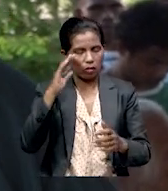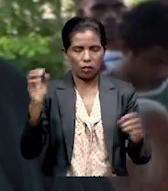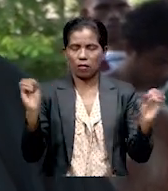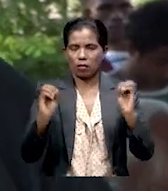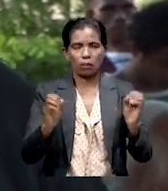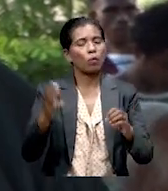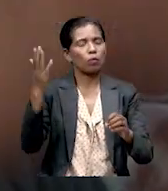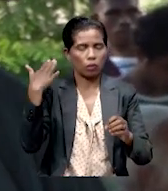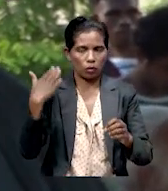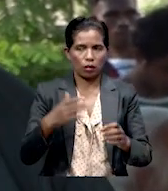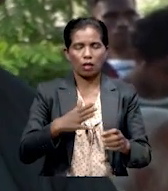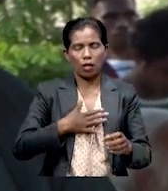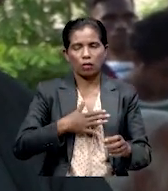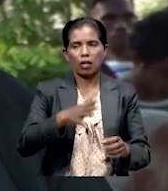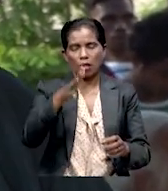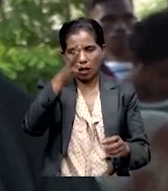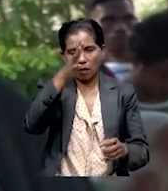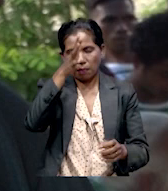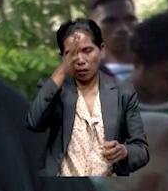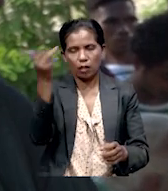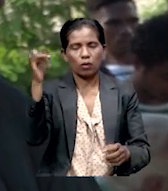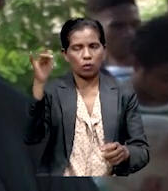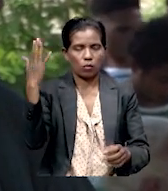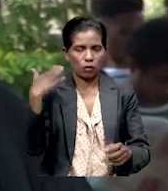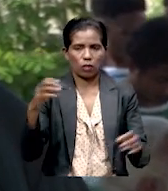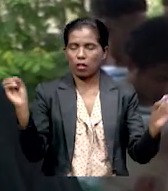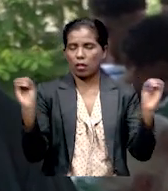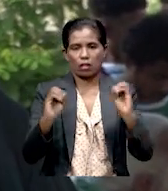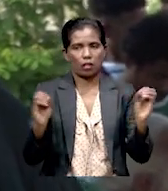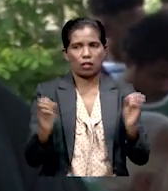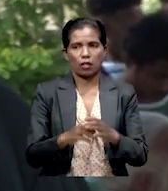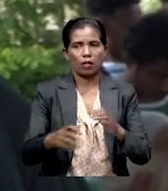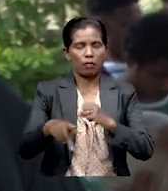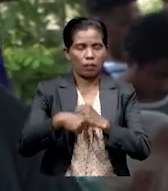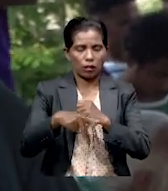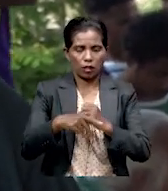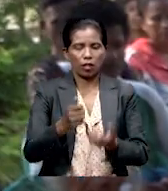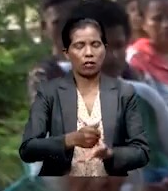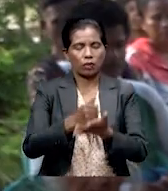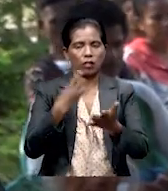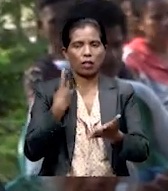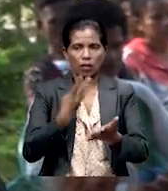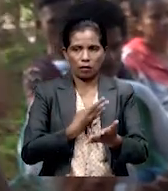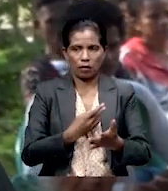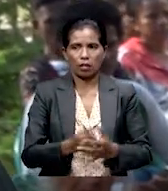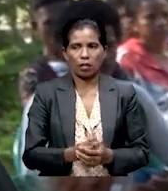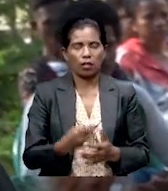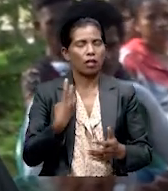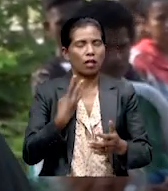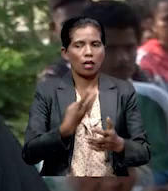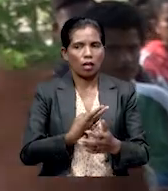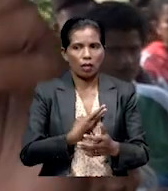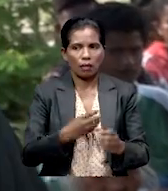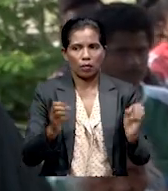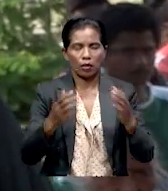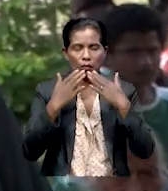minha uruk. A minha alma, a minha uruk, a minha uruk. Lá ia partido, ainda mais tão mata, por exemplo, mas a minha lua, a minha cela